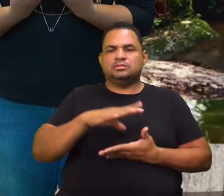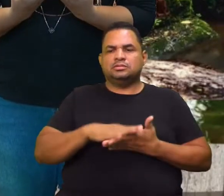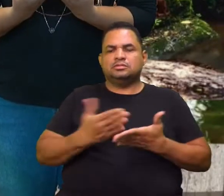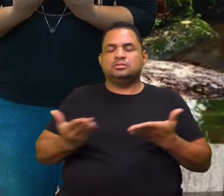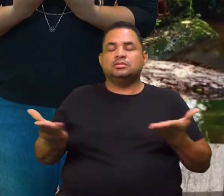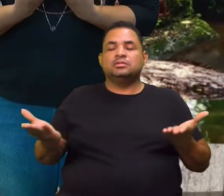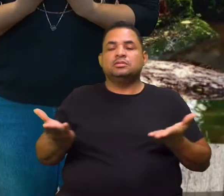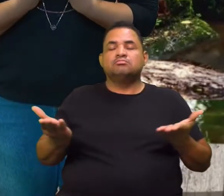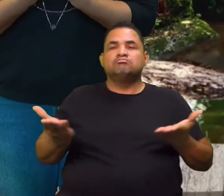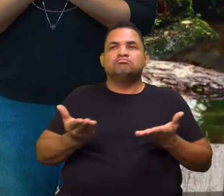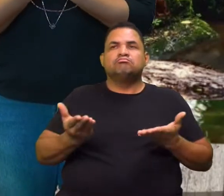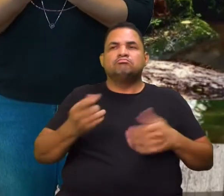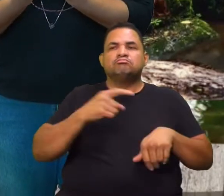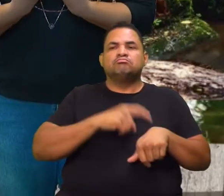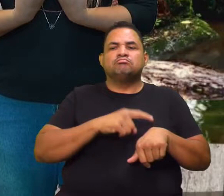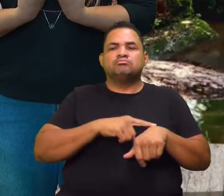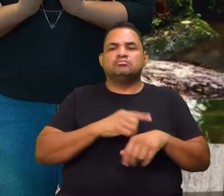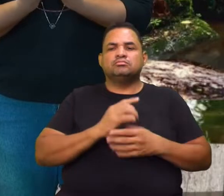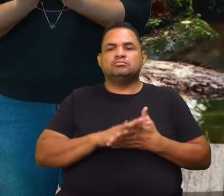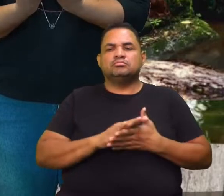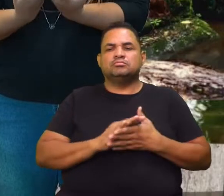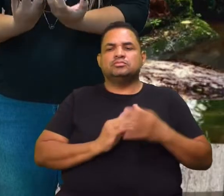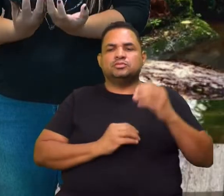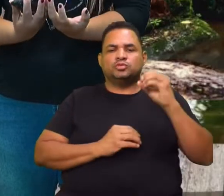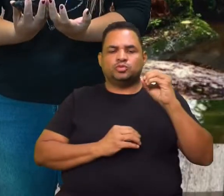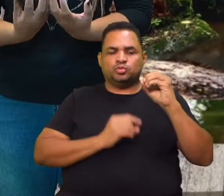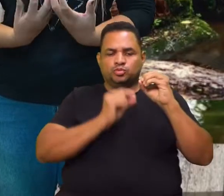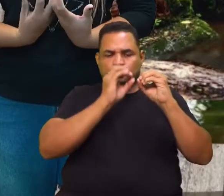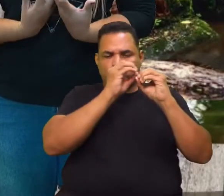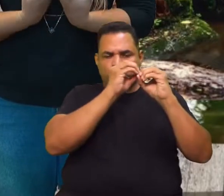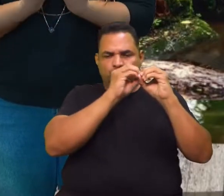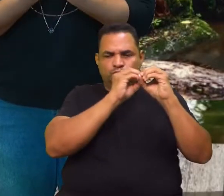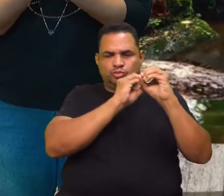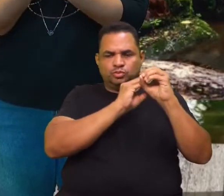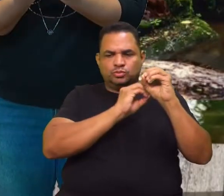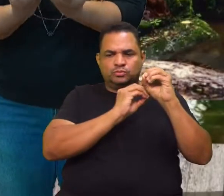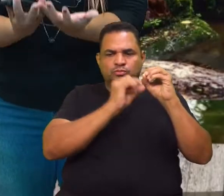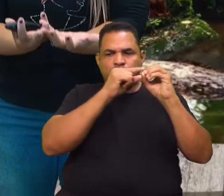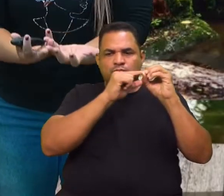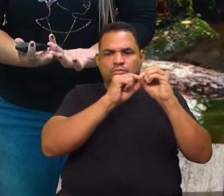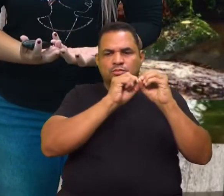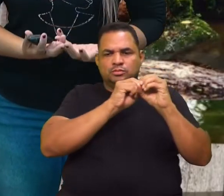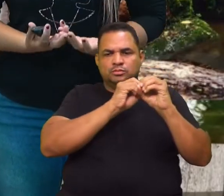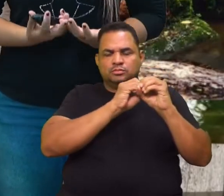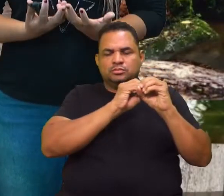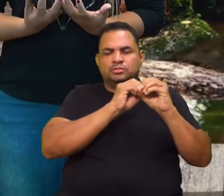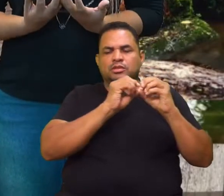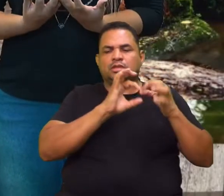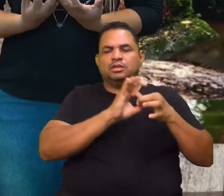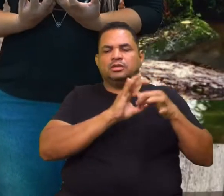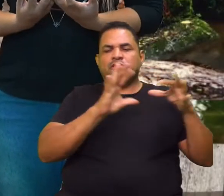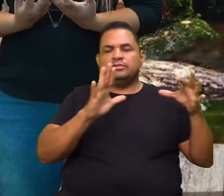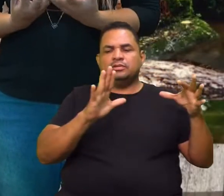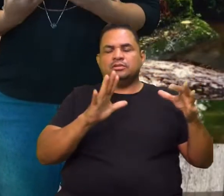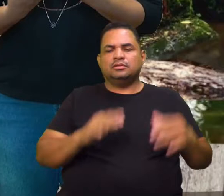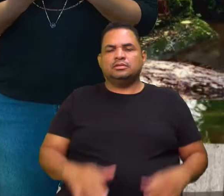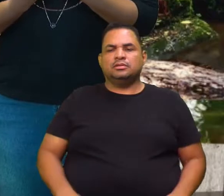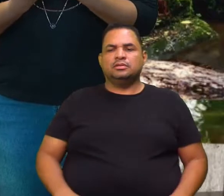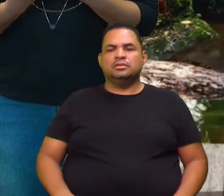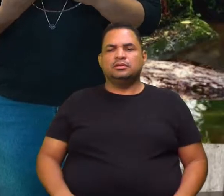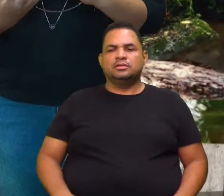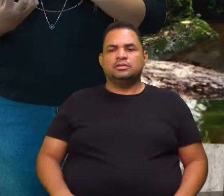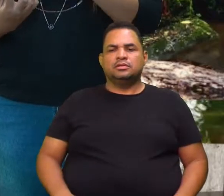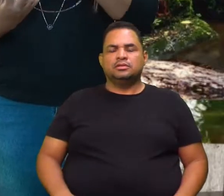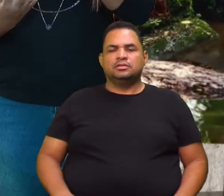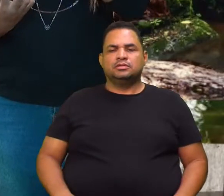momento que um óvulo ou um ovócito secundário vai ser liberado, tá? Desses